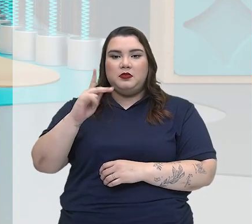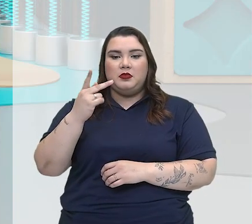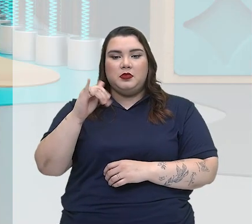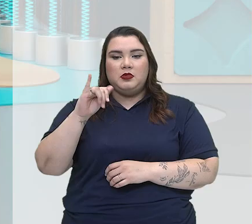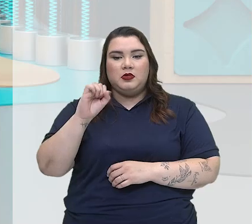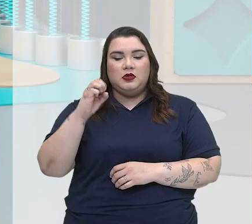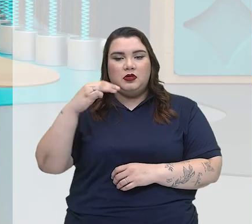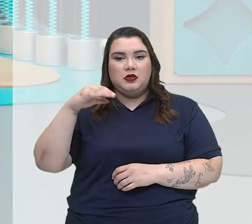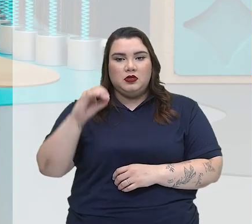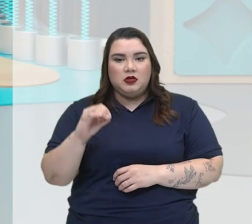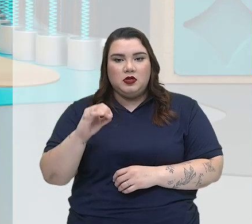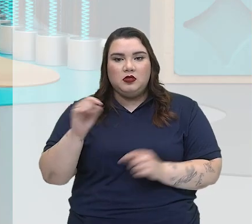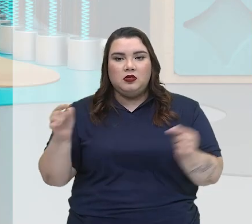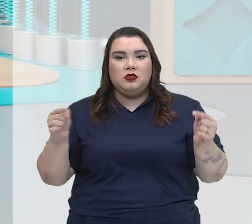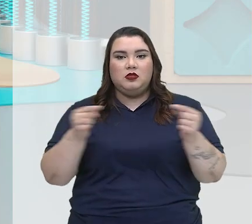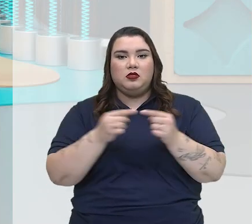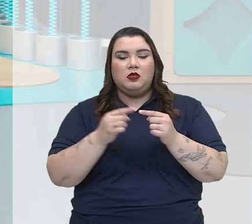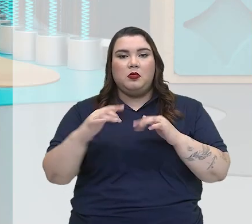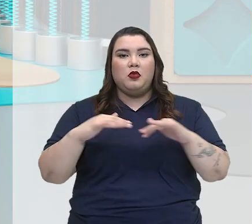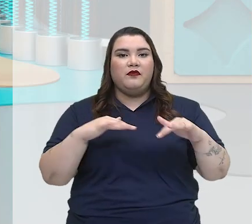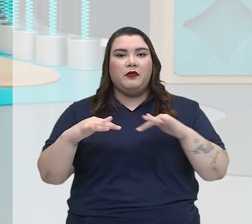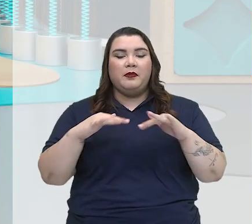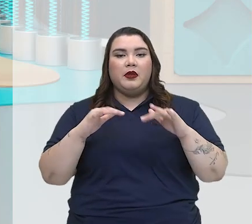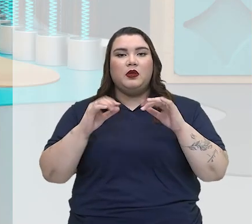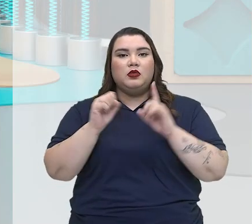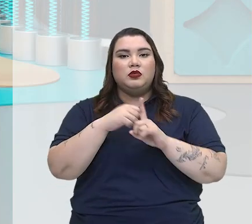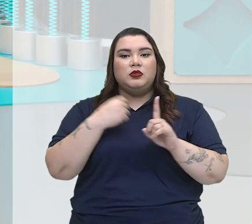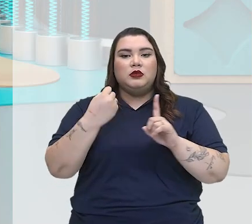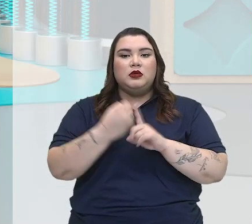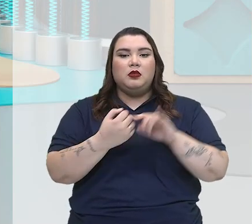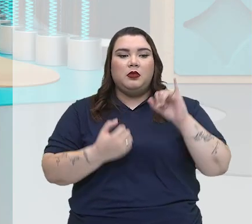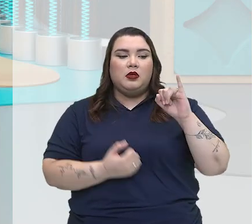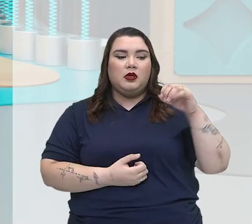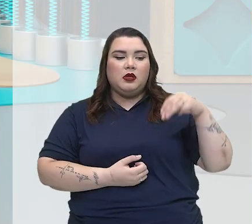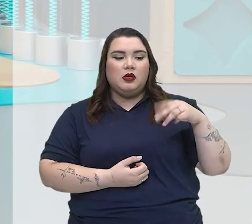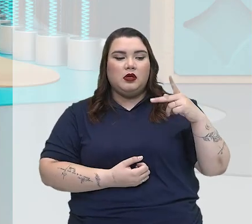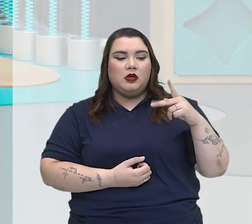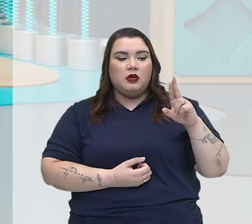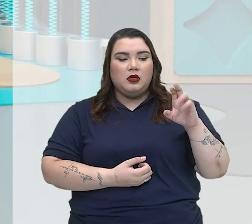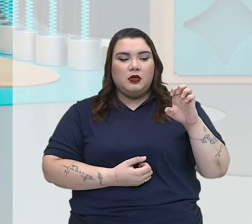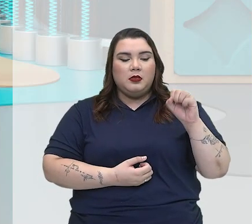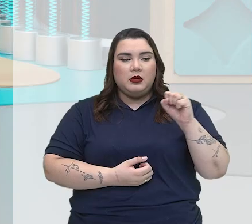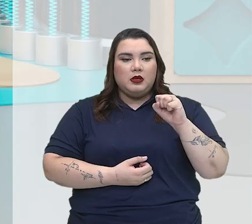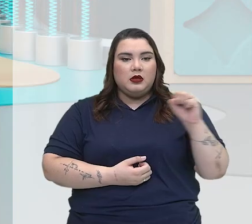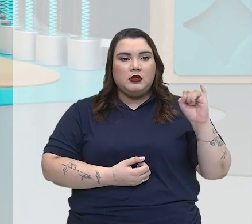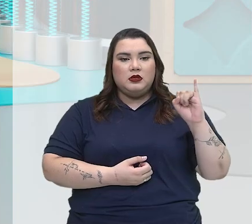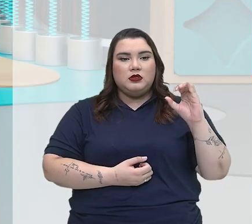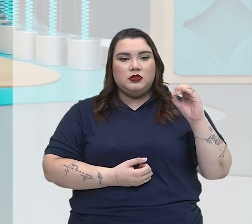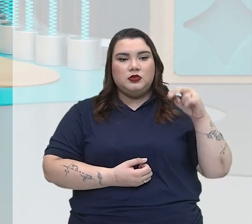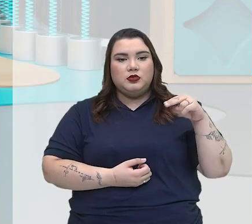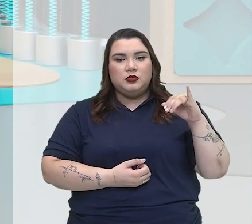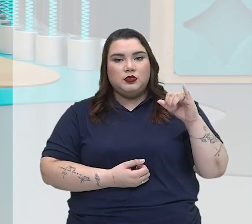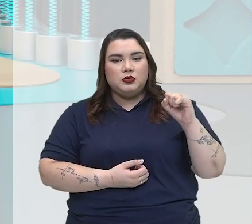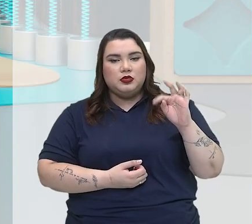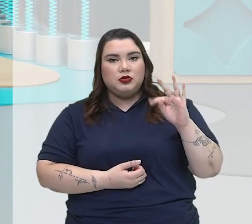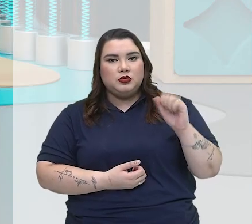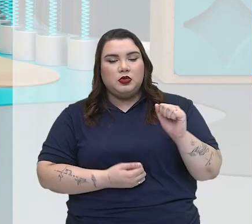pintura derivada do movimento impressionista, em que pequenas manchas ou pontos de